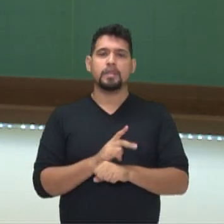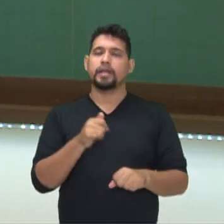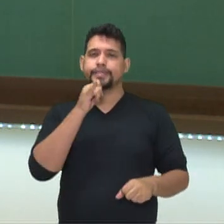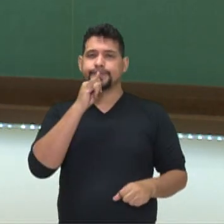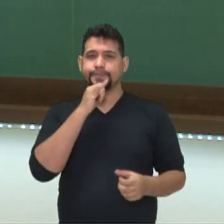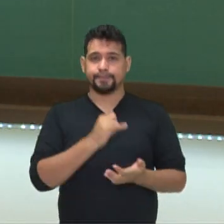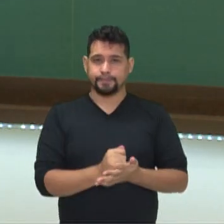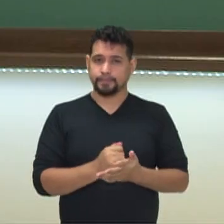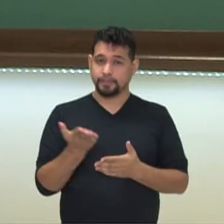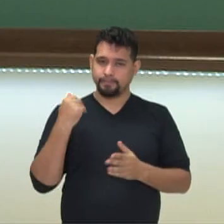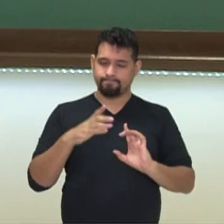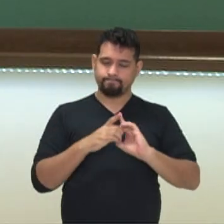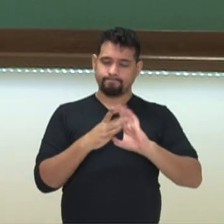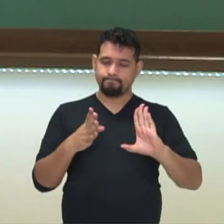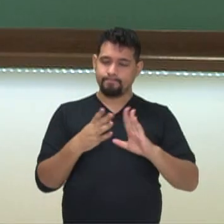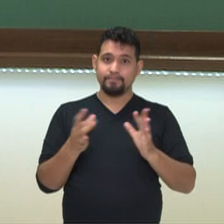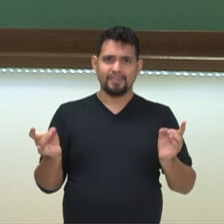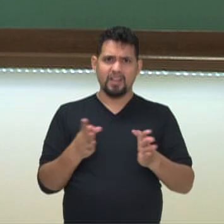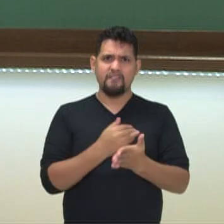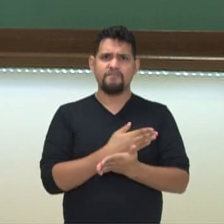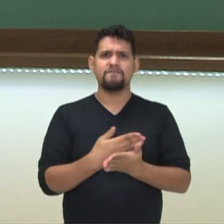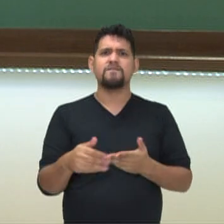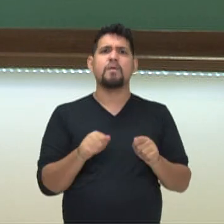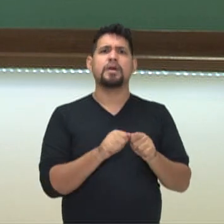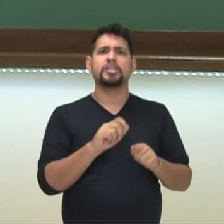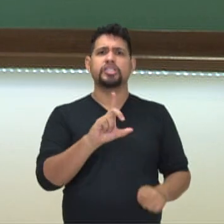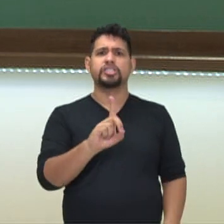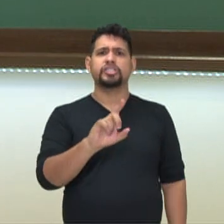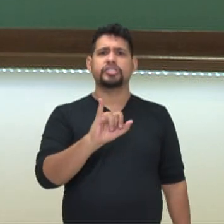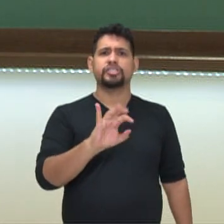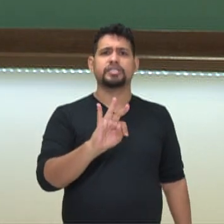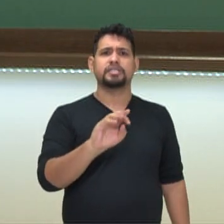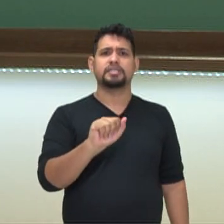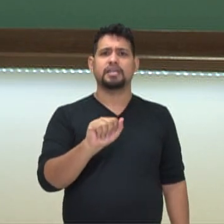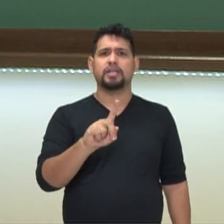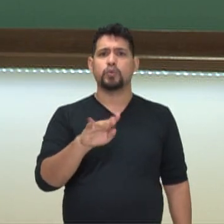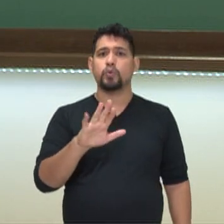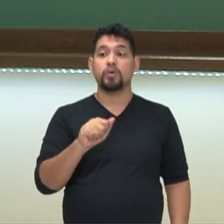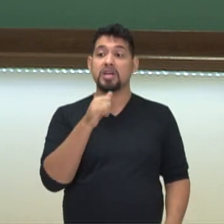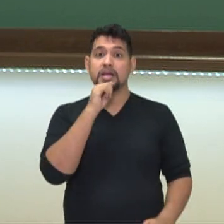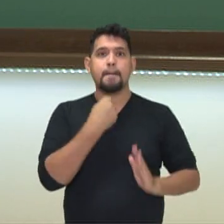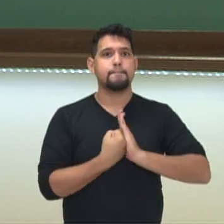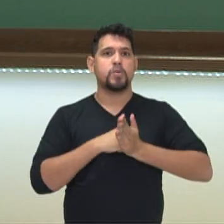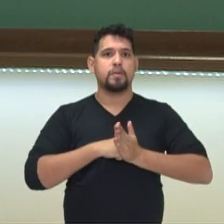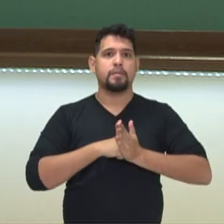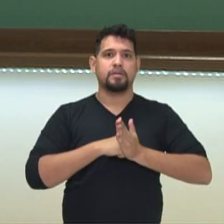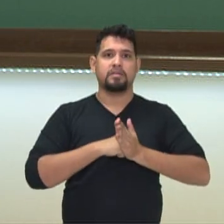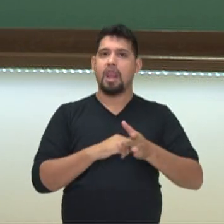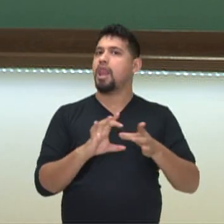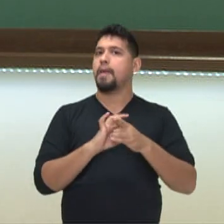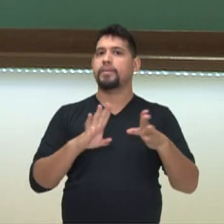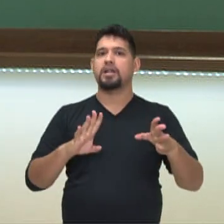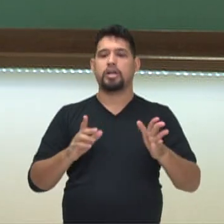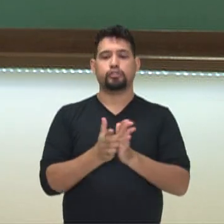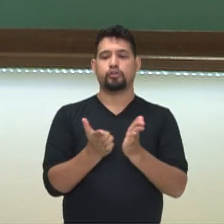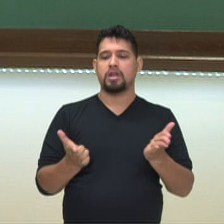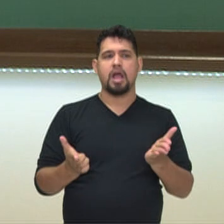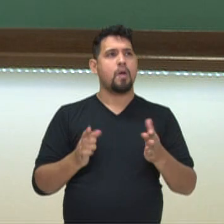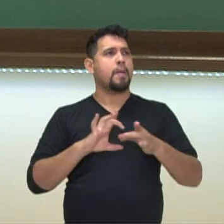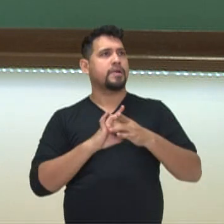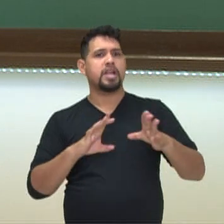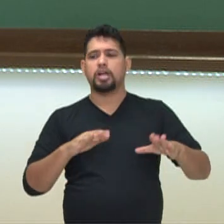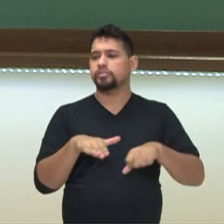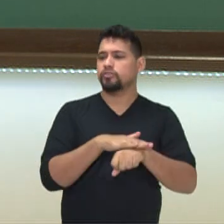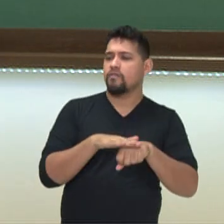acaba-se com a democracia e se instaura uma ditadura, a primeira coisa que eles fazem é acabar com a liberdade de imprensa, liberdade de